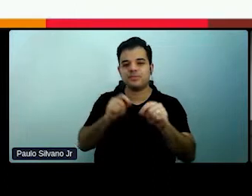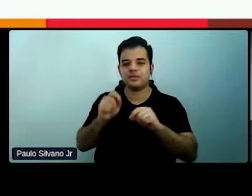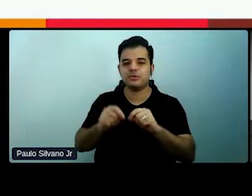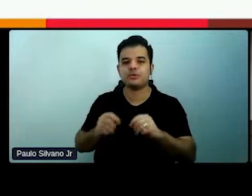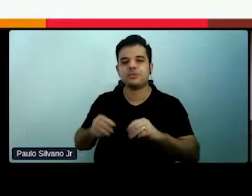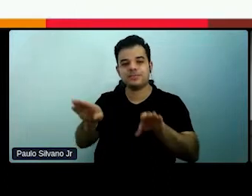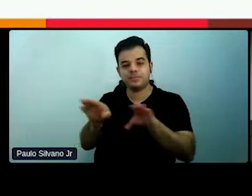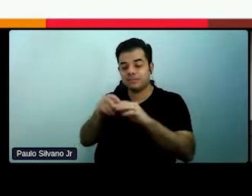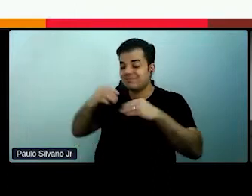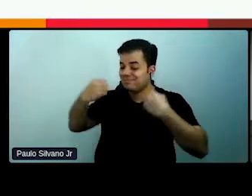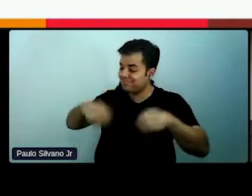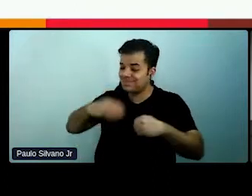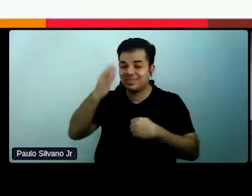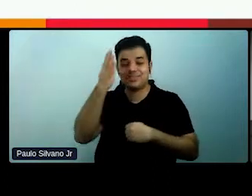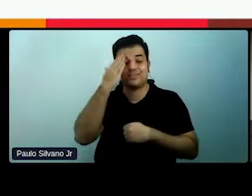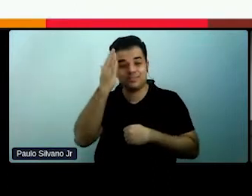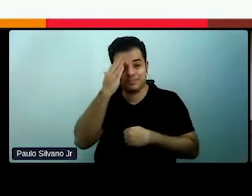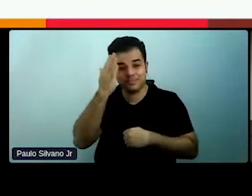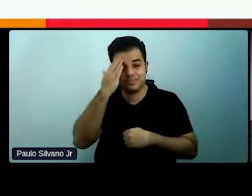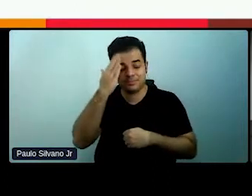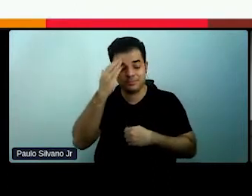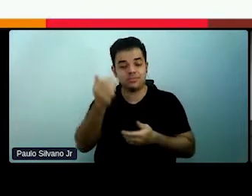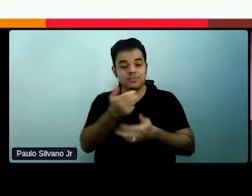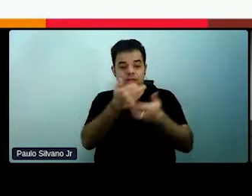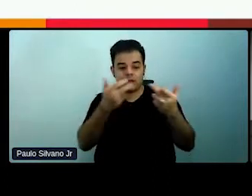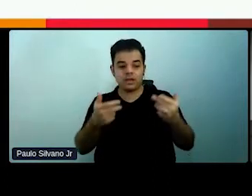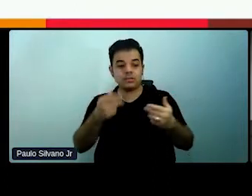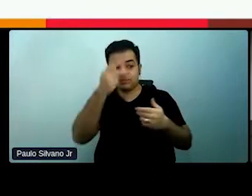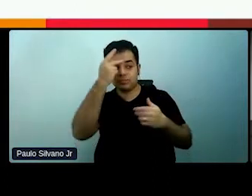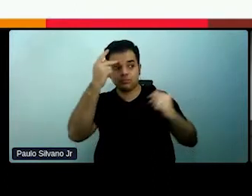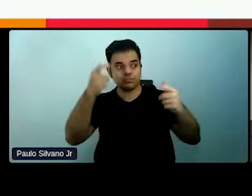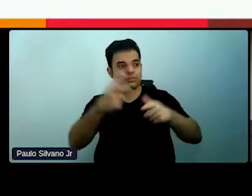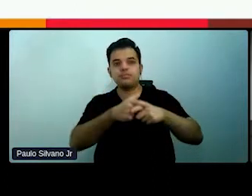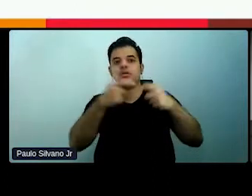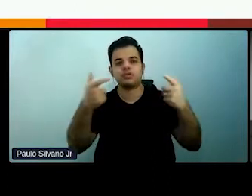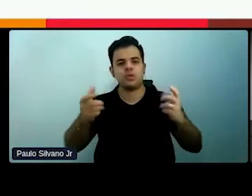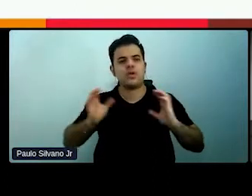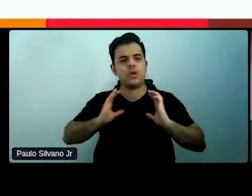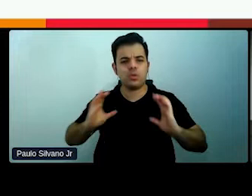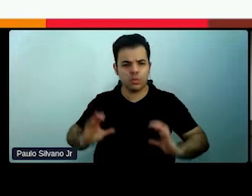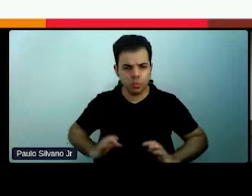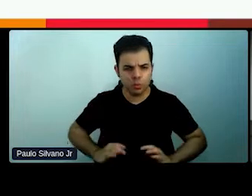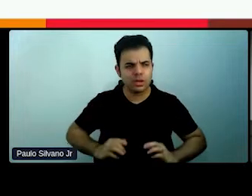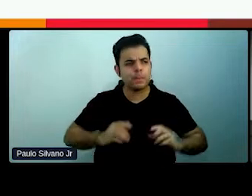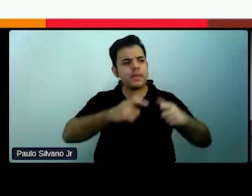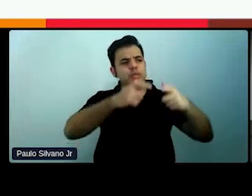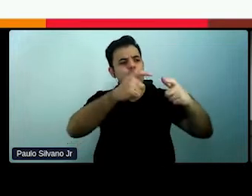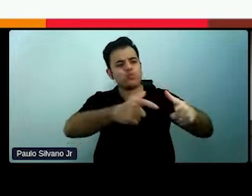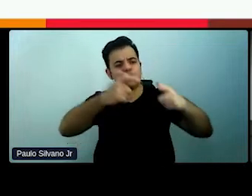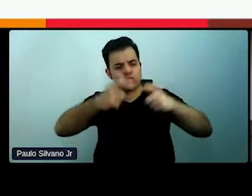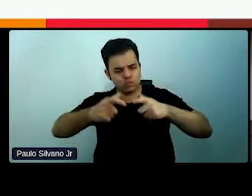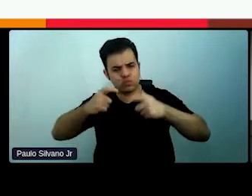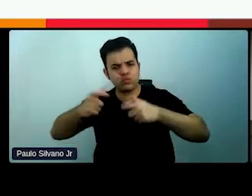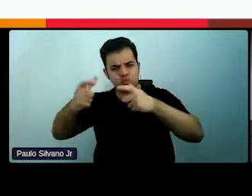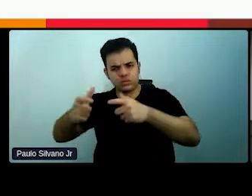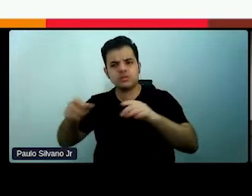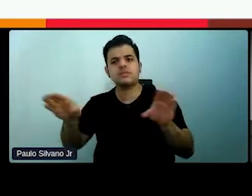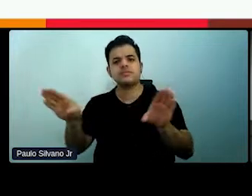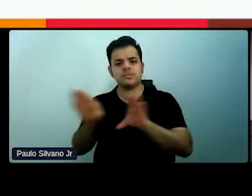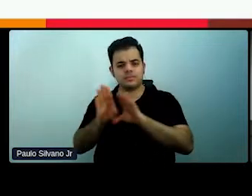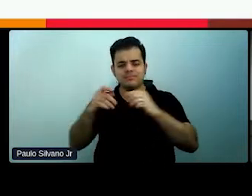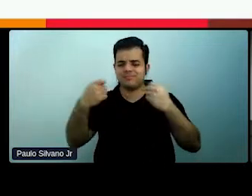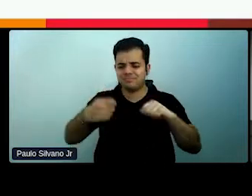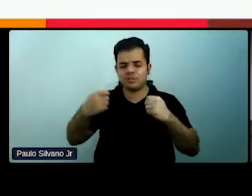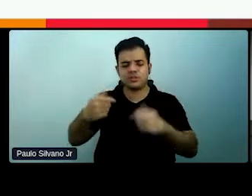saber muito, tem que conhecer pessoas no geral, pessoas, comportamentos, segmentos. Também temos que conhecer muito